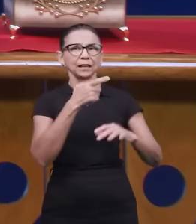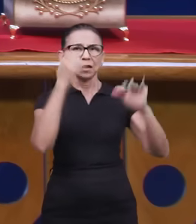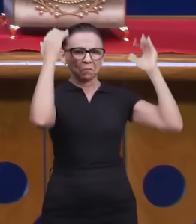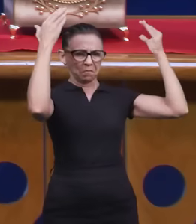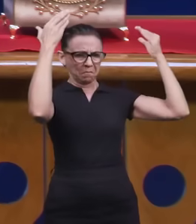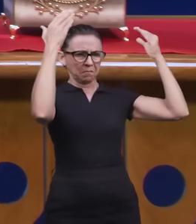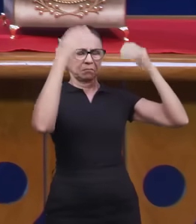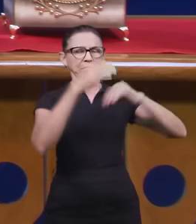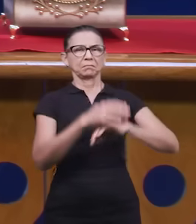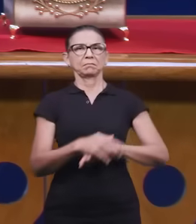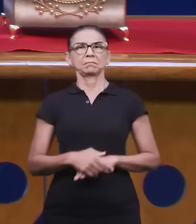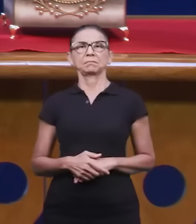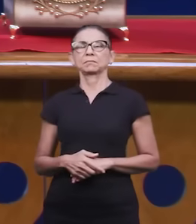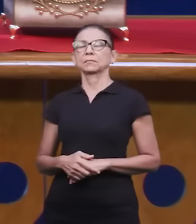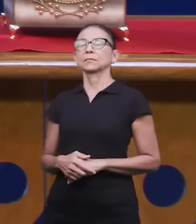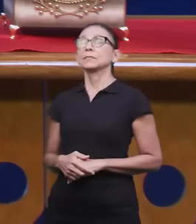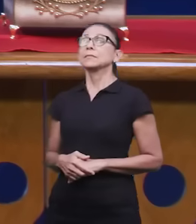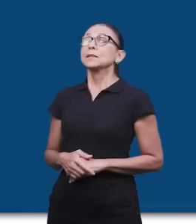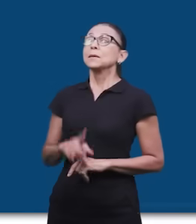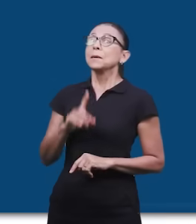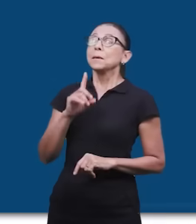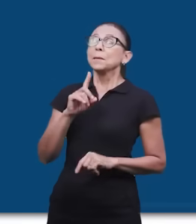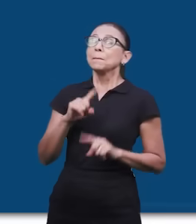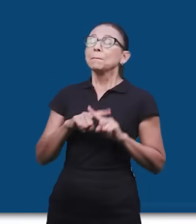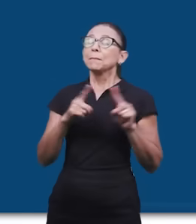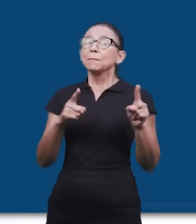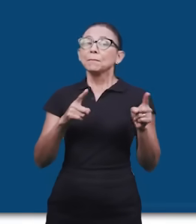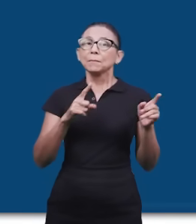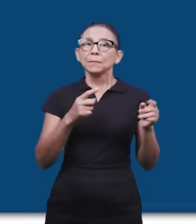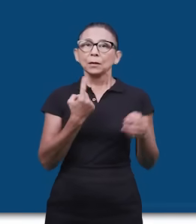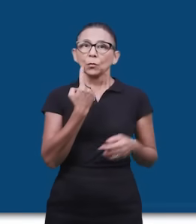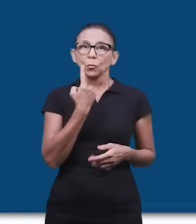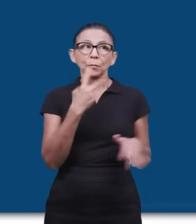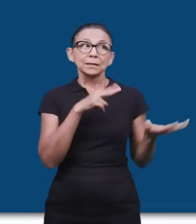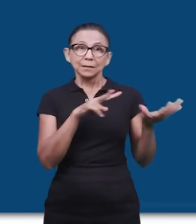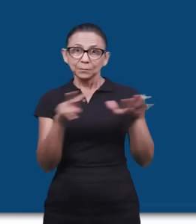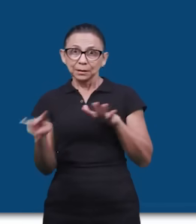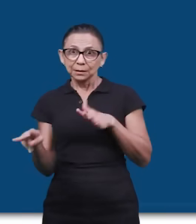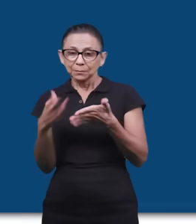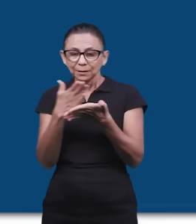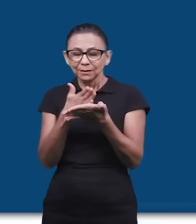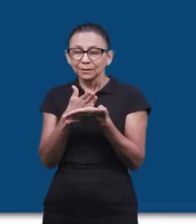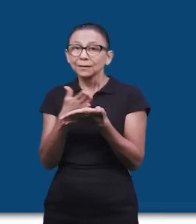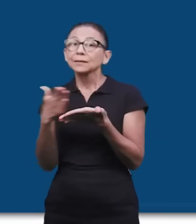reino dele. E na metade da semana,